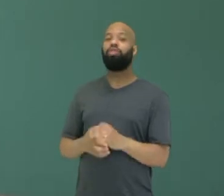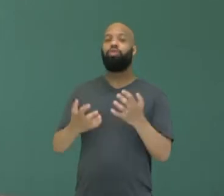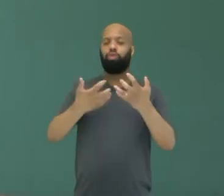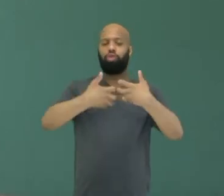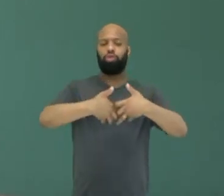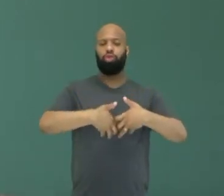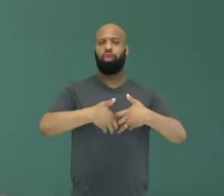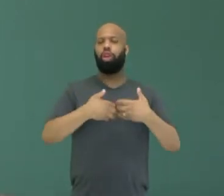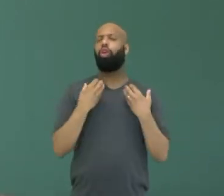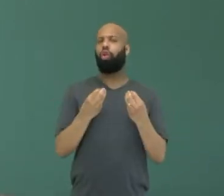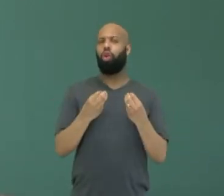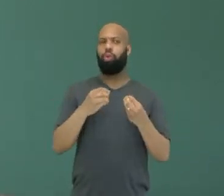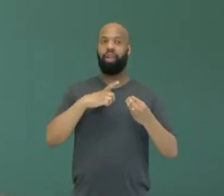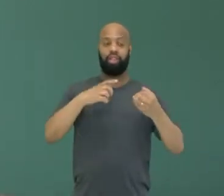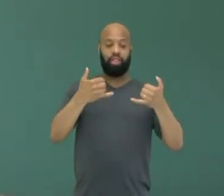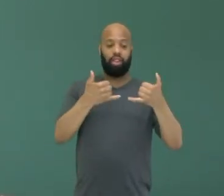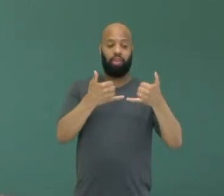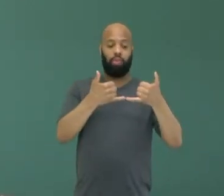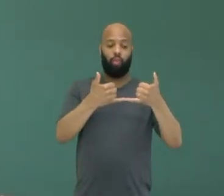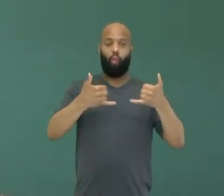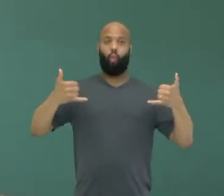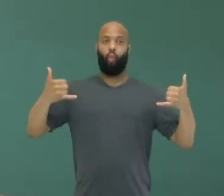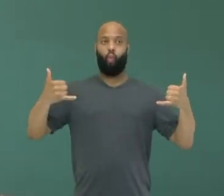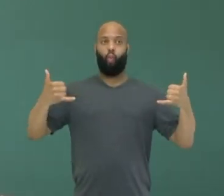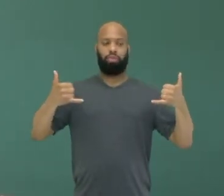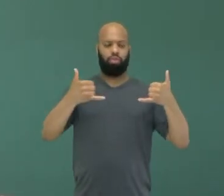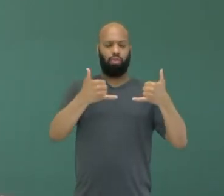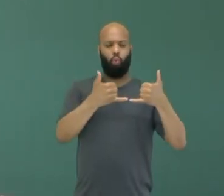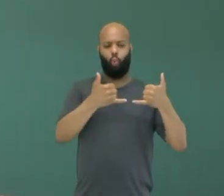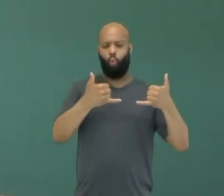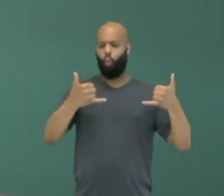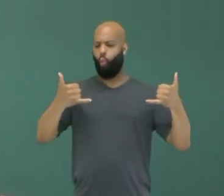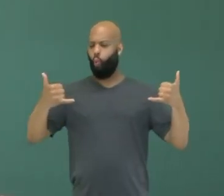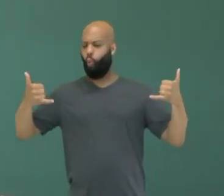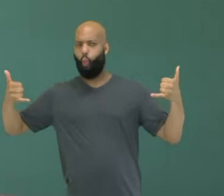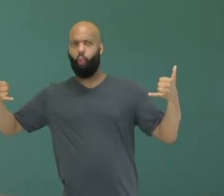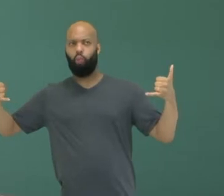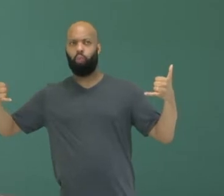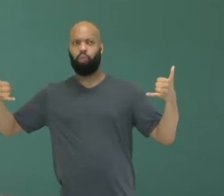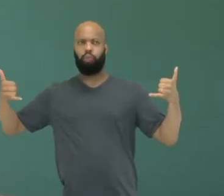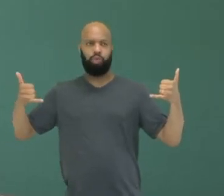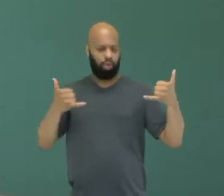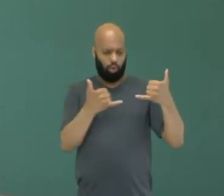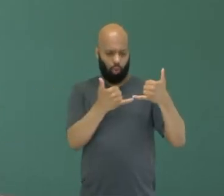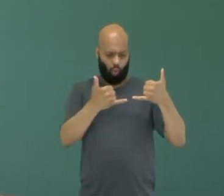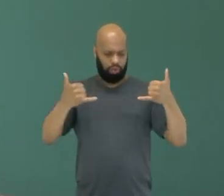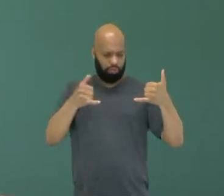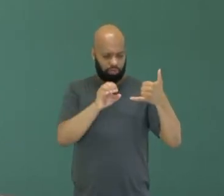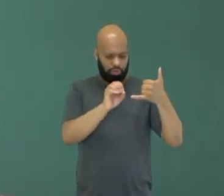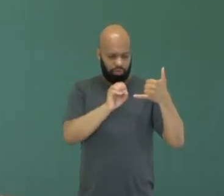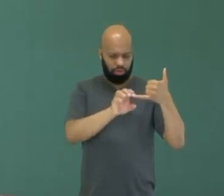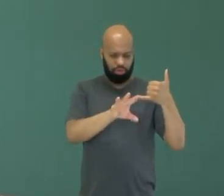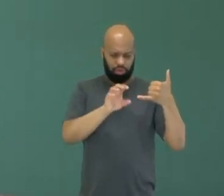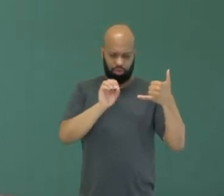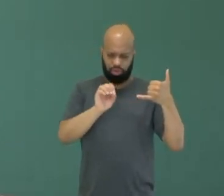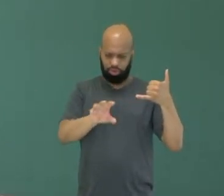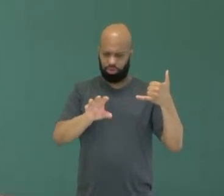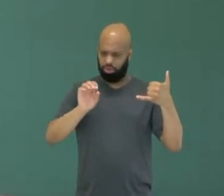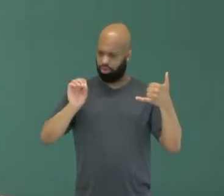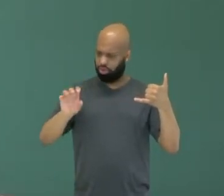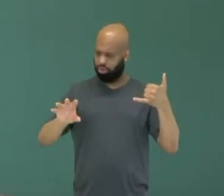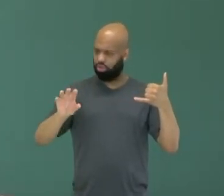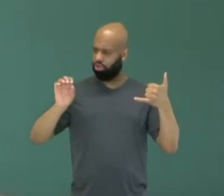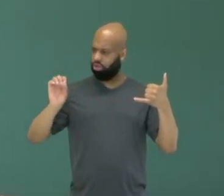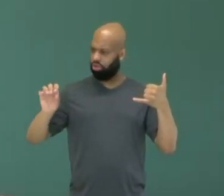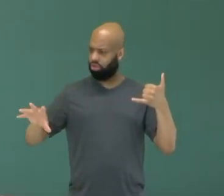Nós temos o fio, né? Um longo fio. Nós temos as lâmpadas que acendem